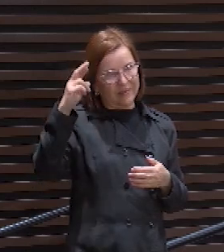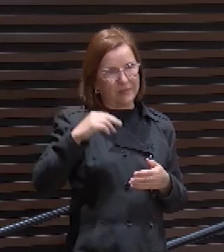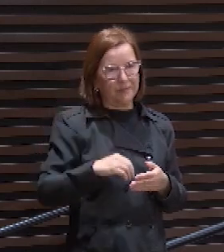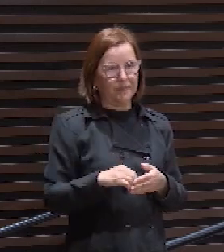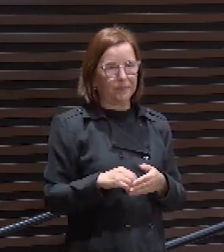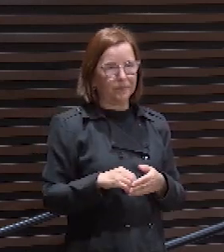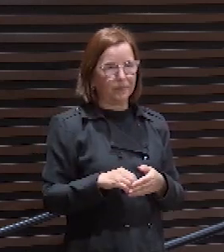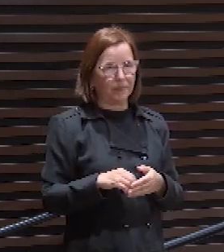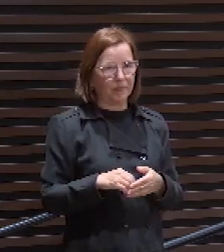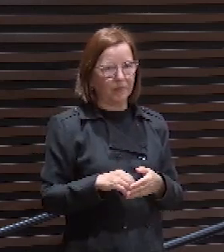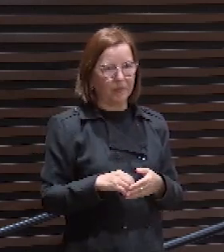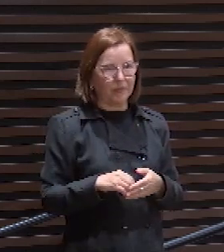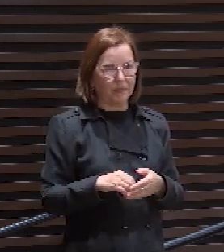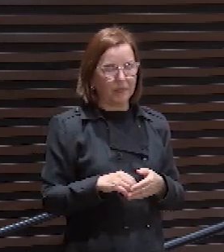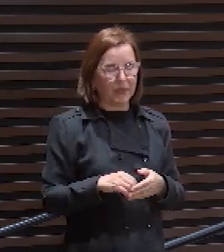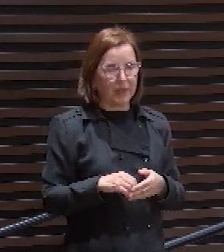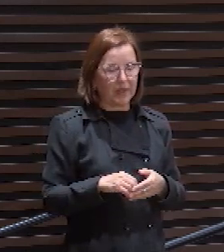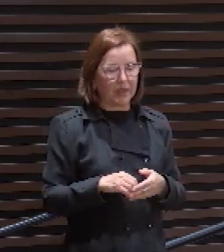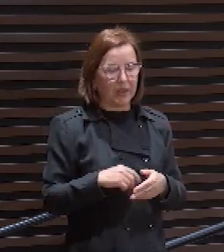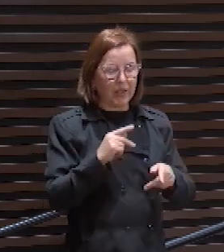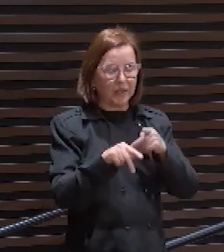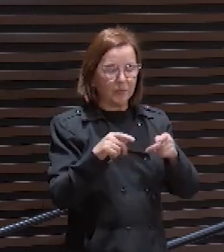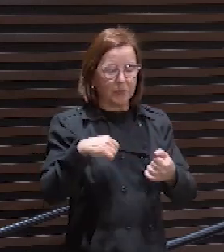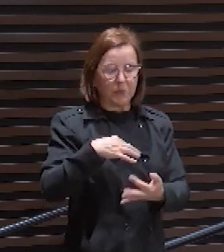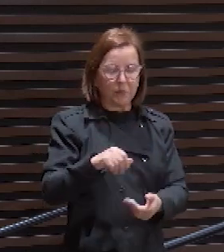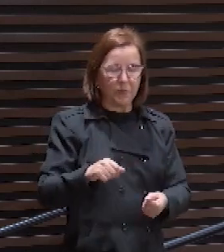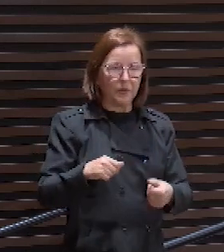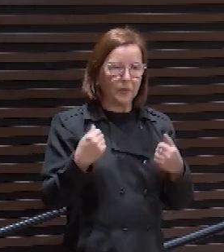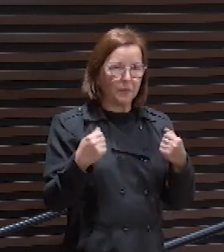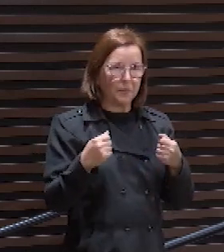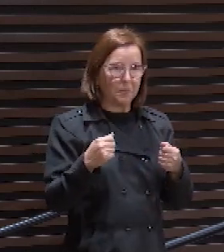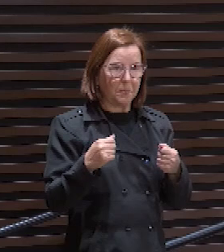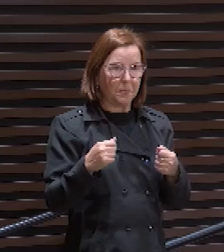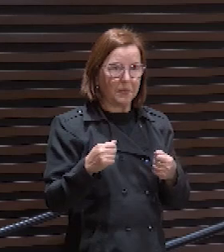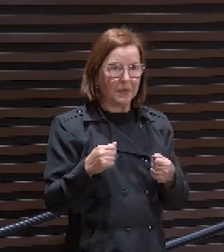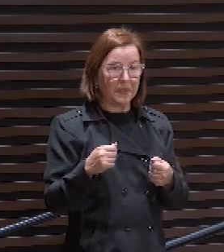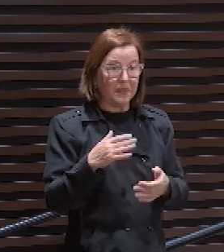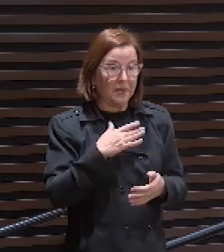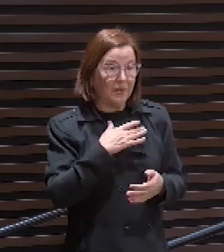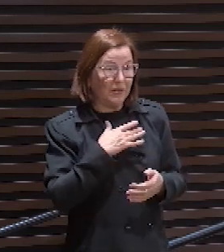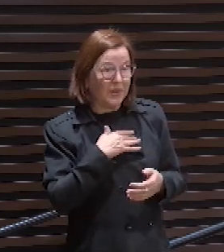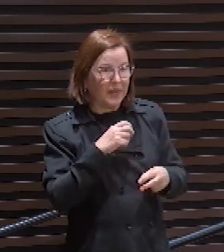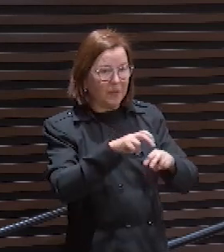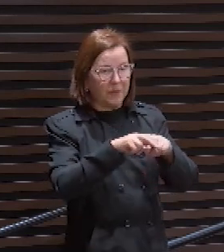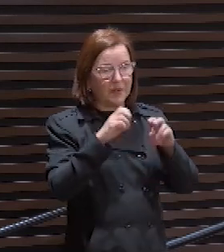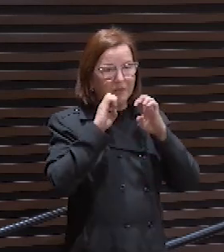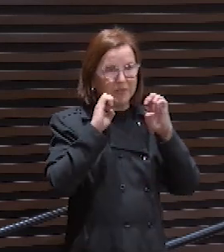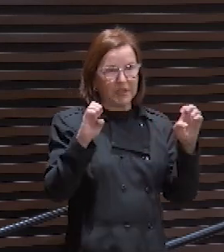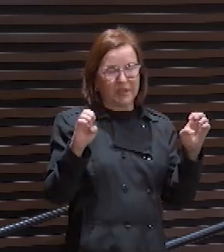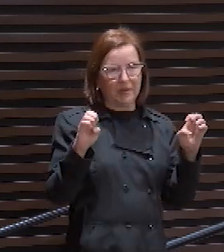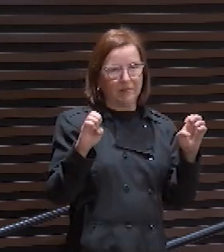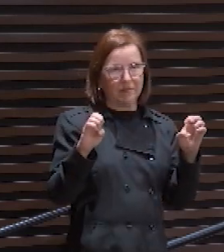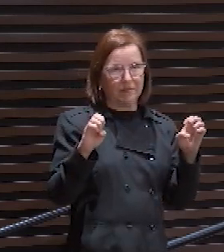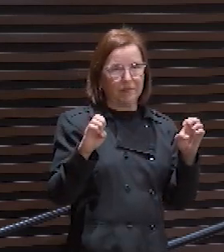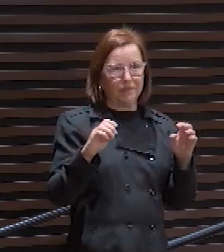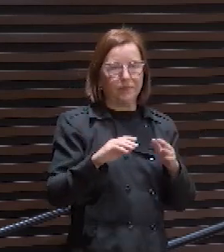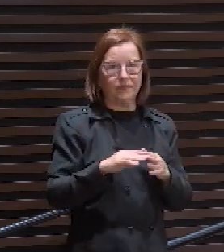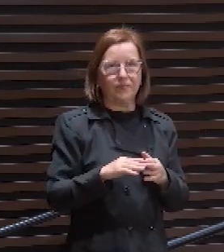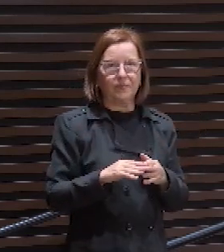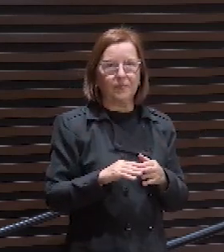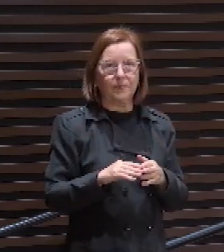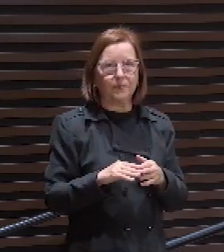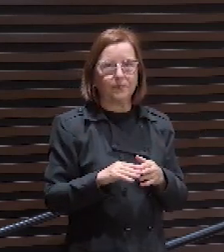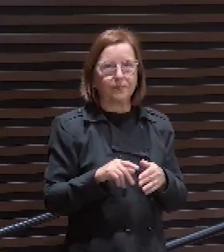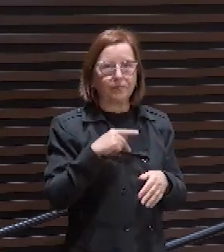seja impactado pelo Evangelho, em todas as instâncias da vida. Não é à toa que Paulo, em 2 Timóteo